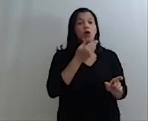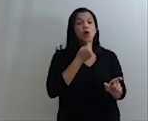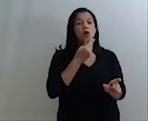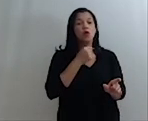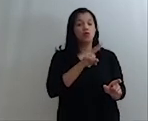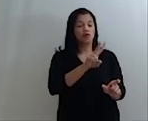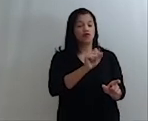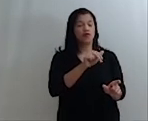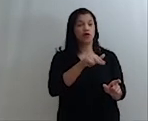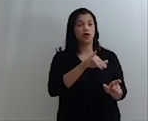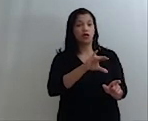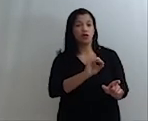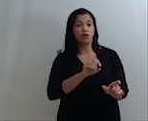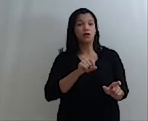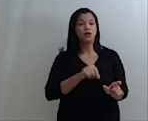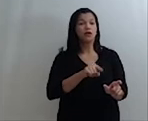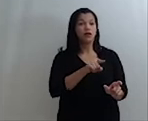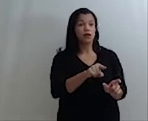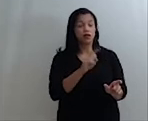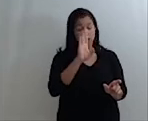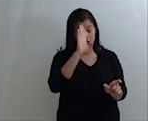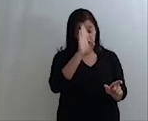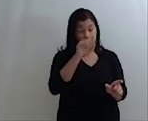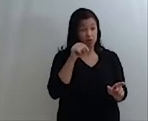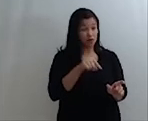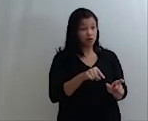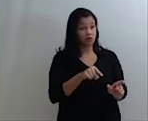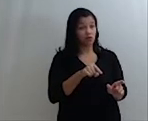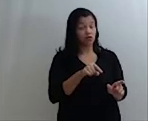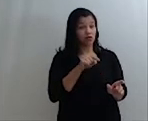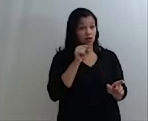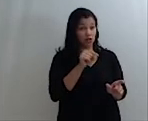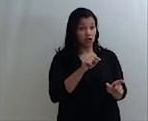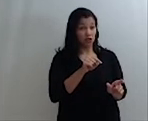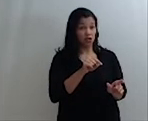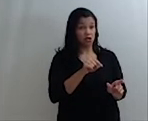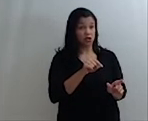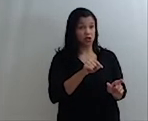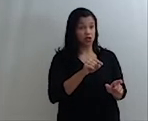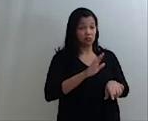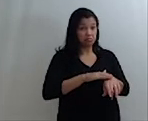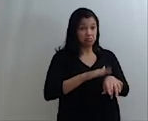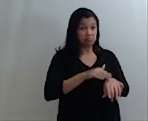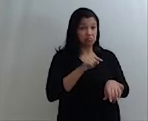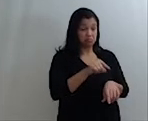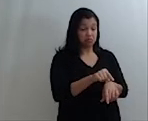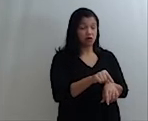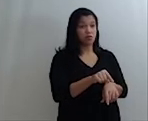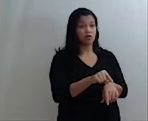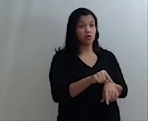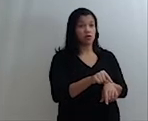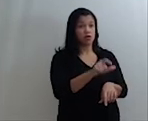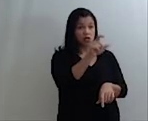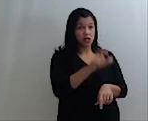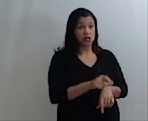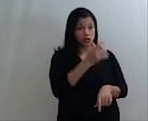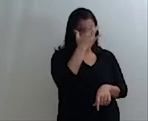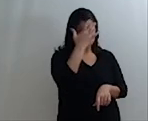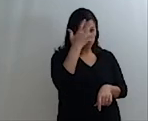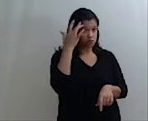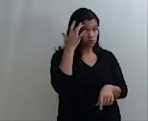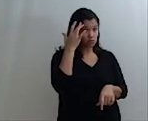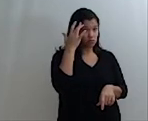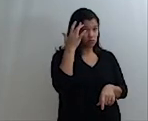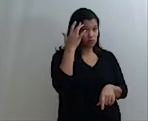primeiro uma relevância fundamental para o assistido esse eh para o a o próprio vâo né pro paciente e aqui a gente tá cuidando do